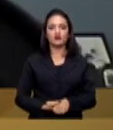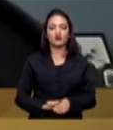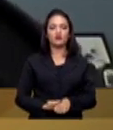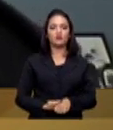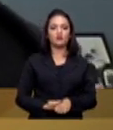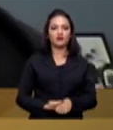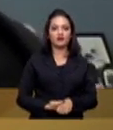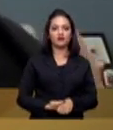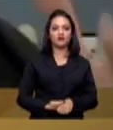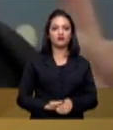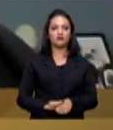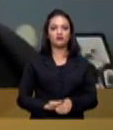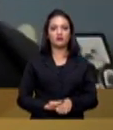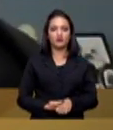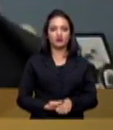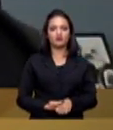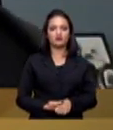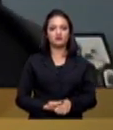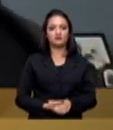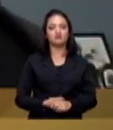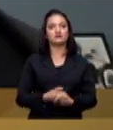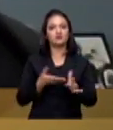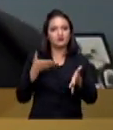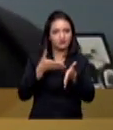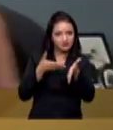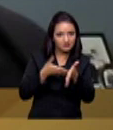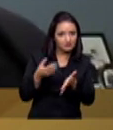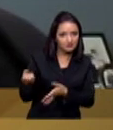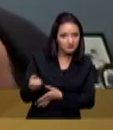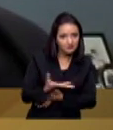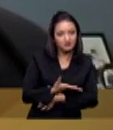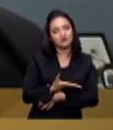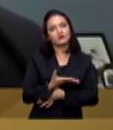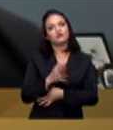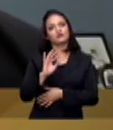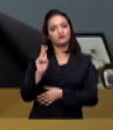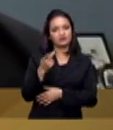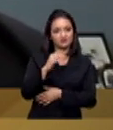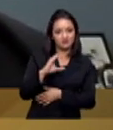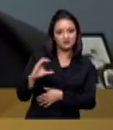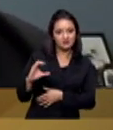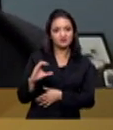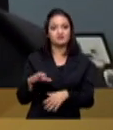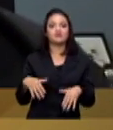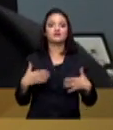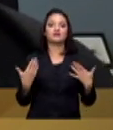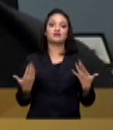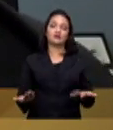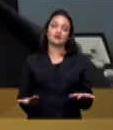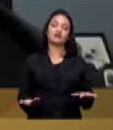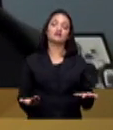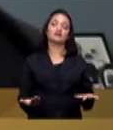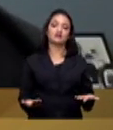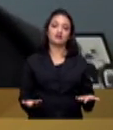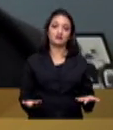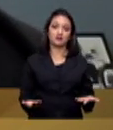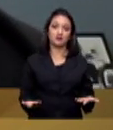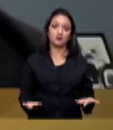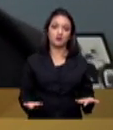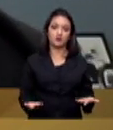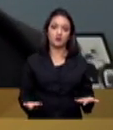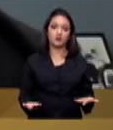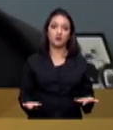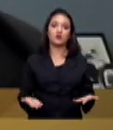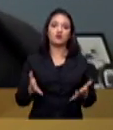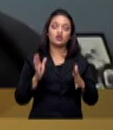ao habeas corpus. E, portanto, a partir daí, se tirou, portanto, da costela, vamos dizer assim, do